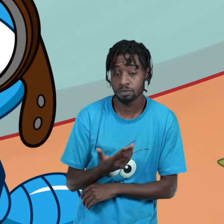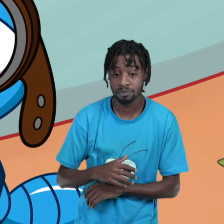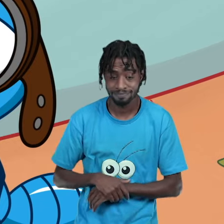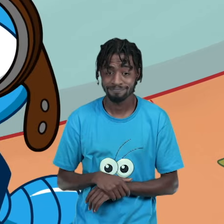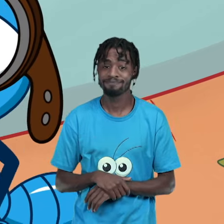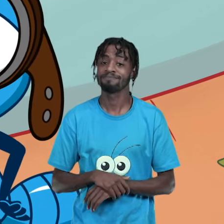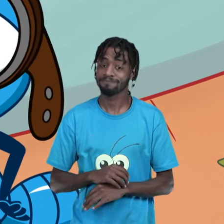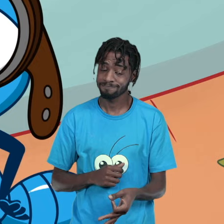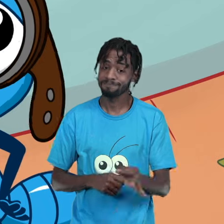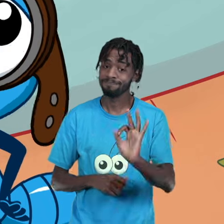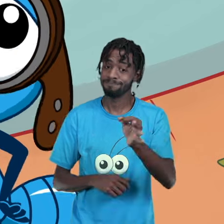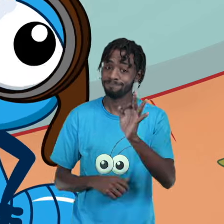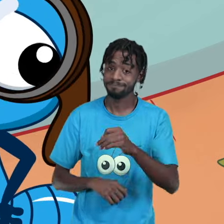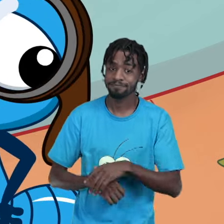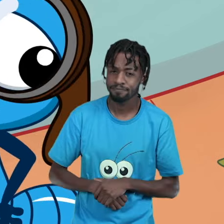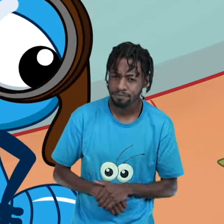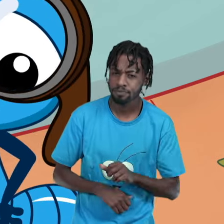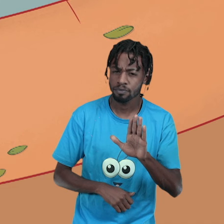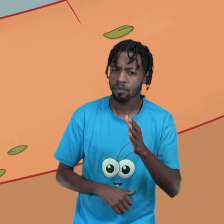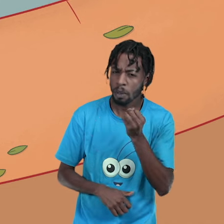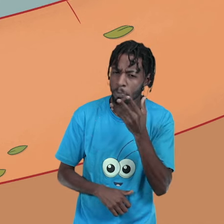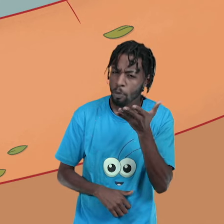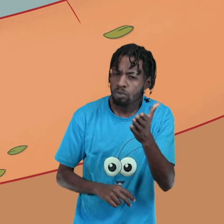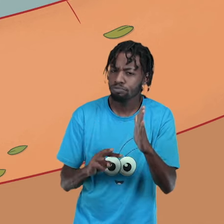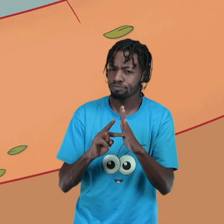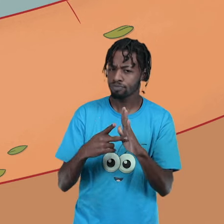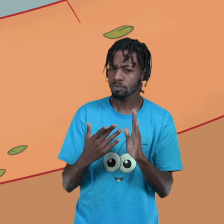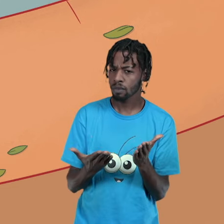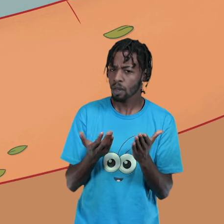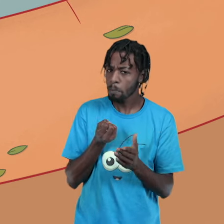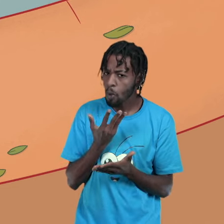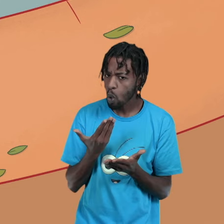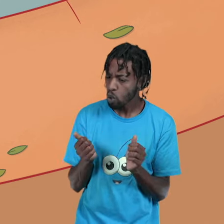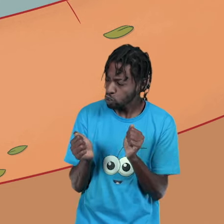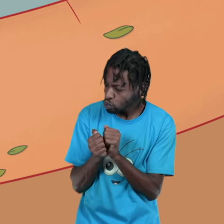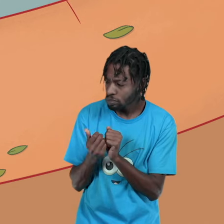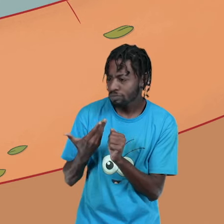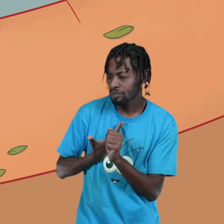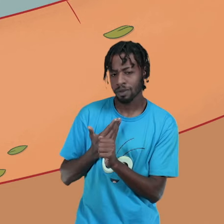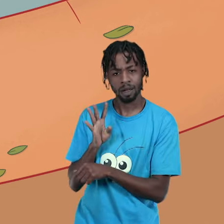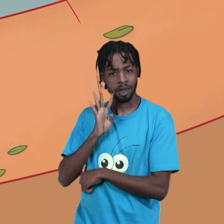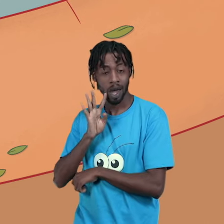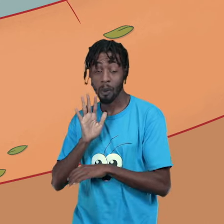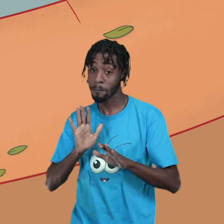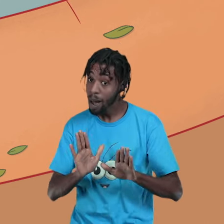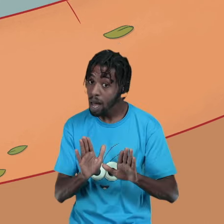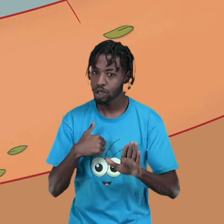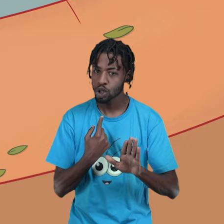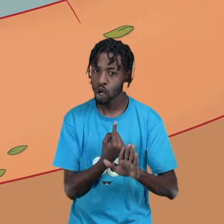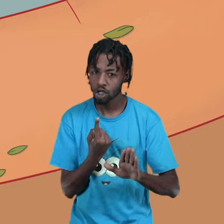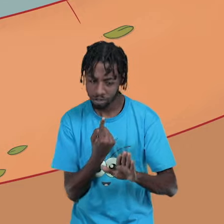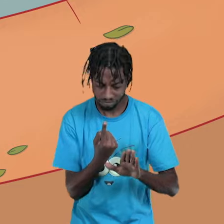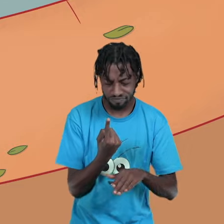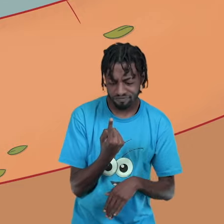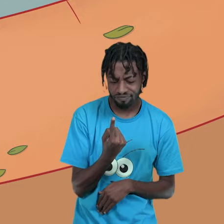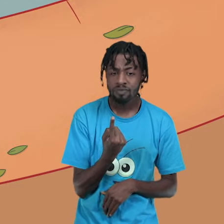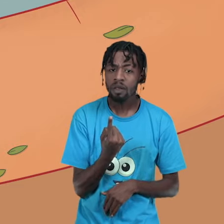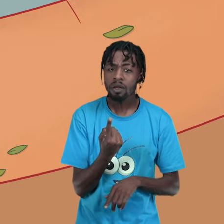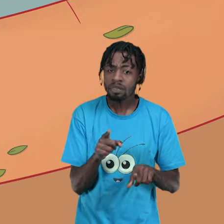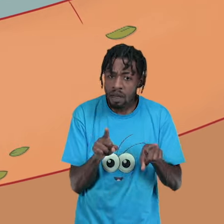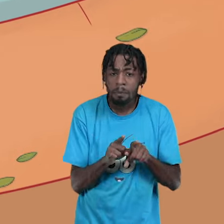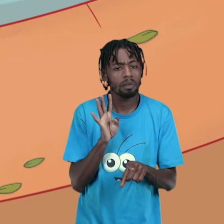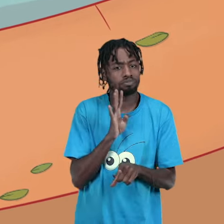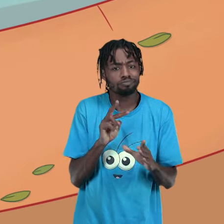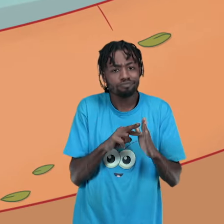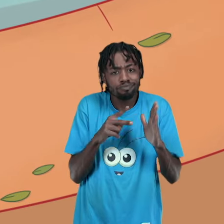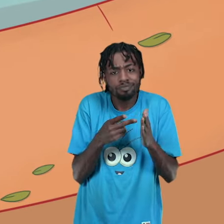coisas sozinhos. É, eu acho que sim. Mas isso é uma coisa boa. Estar com amigos é muito legal. Mas estar sozinho também